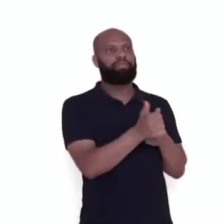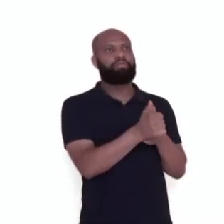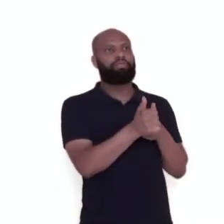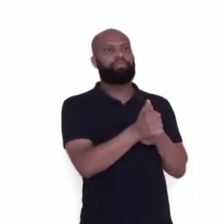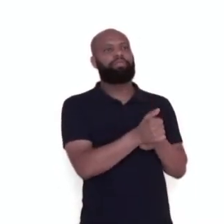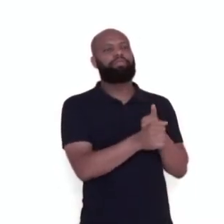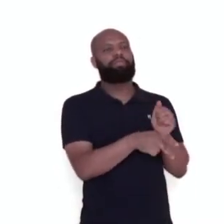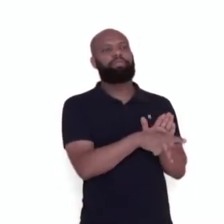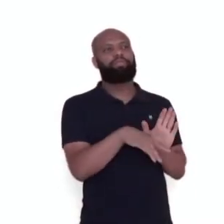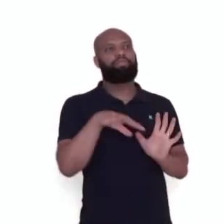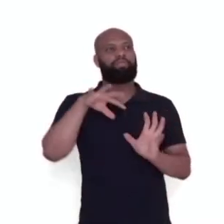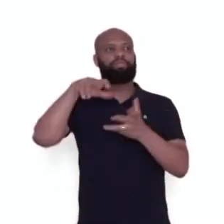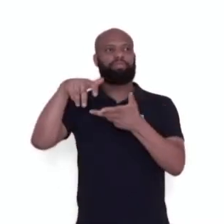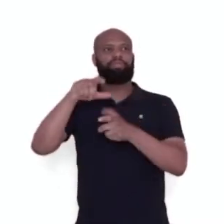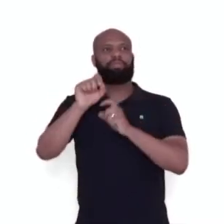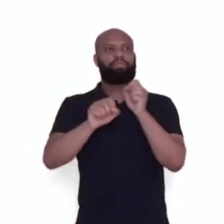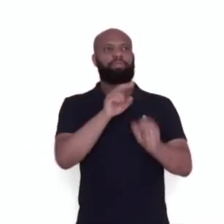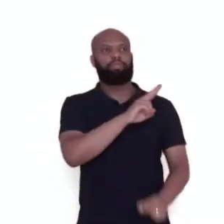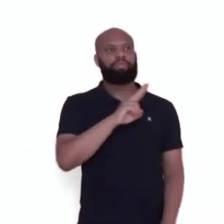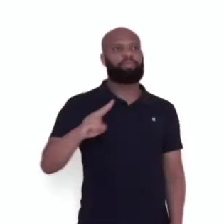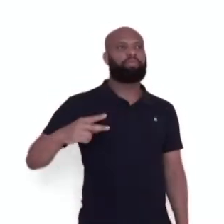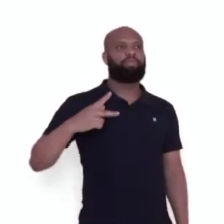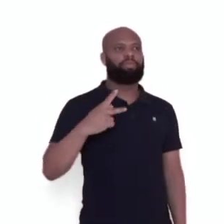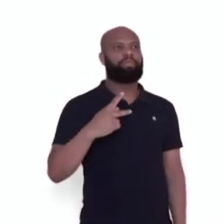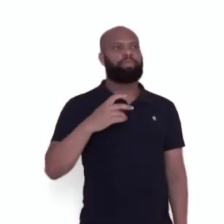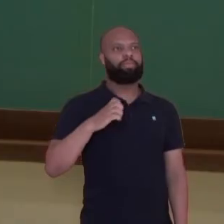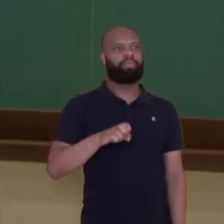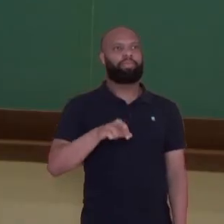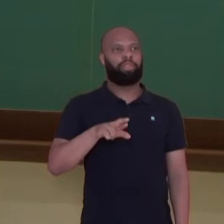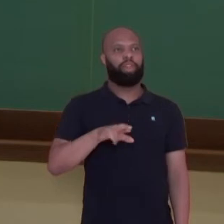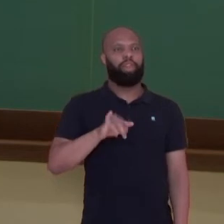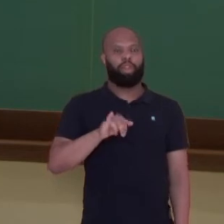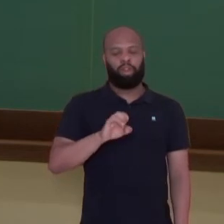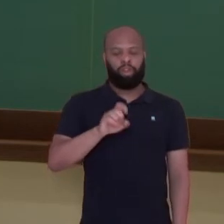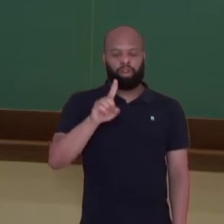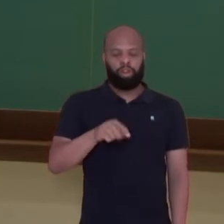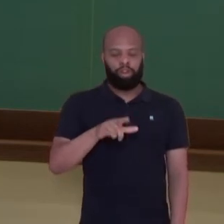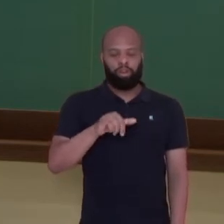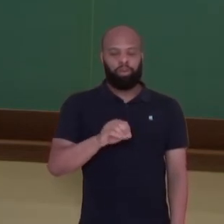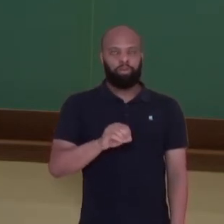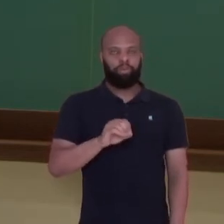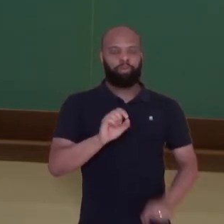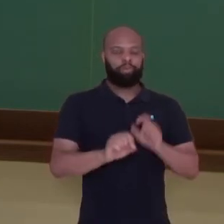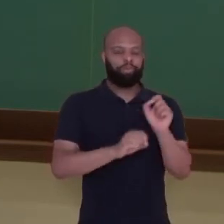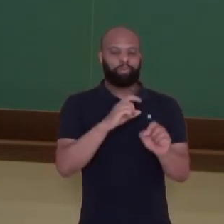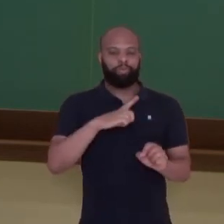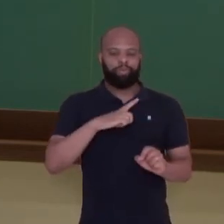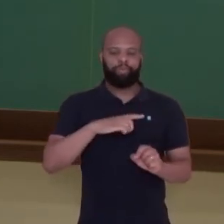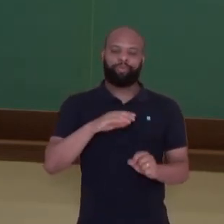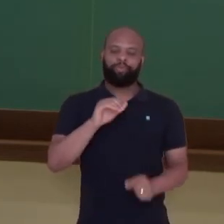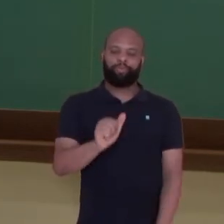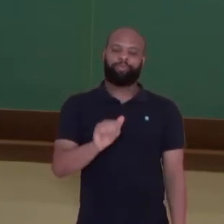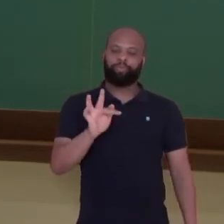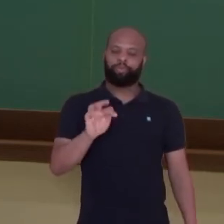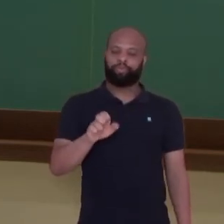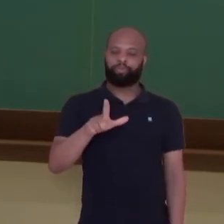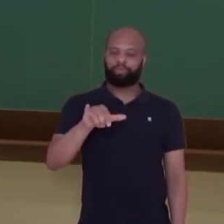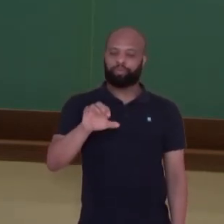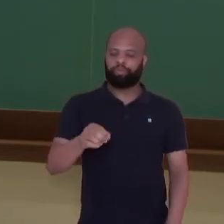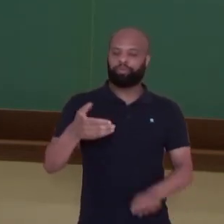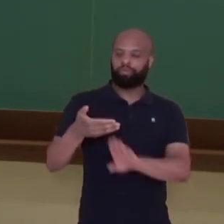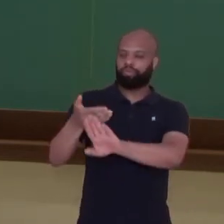aproximação da Terra com o Sol, nós chamamos de periélio. Afélio